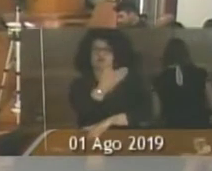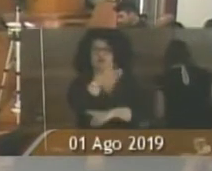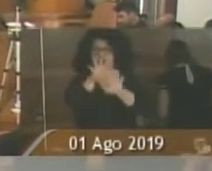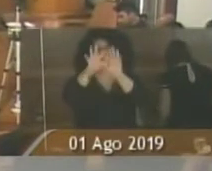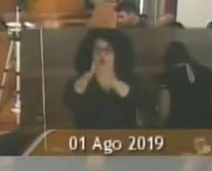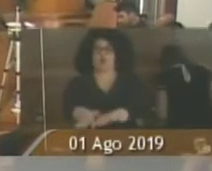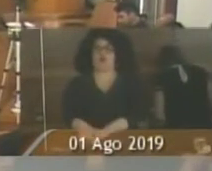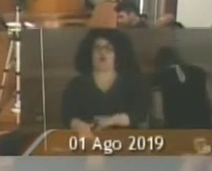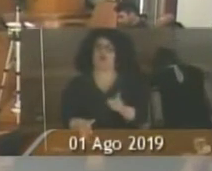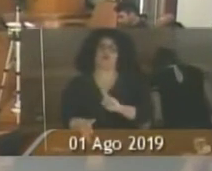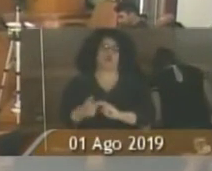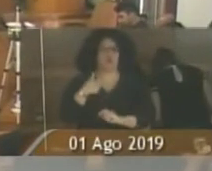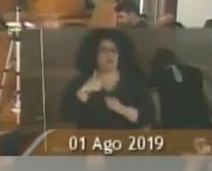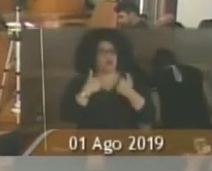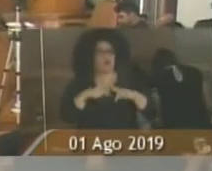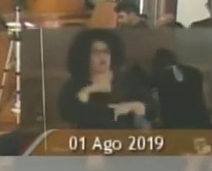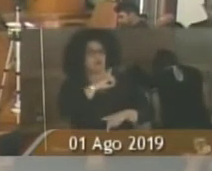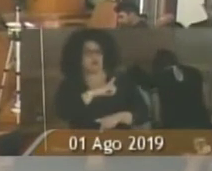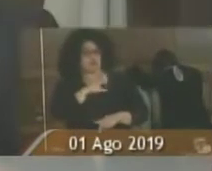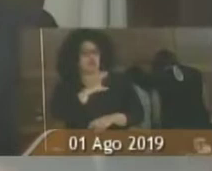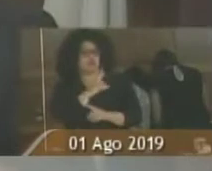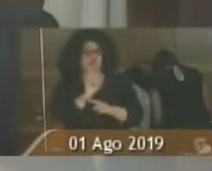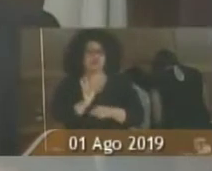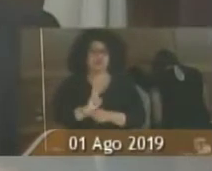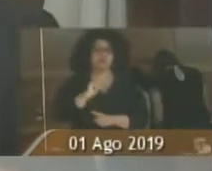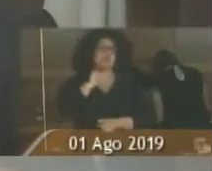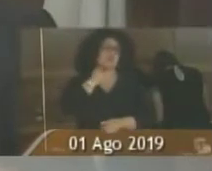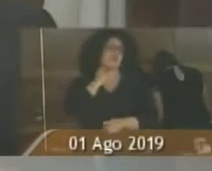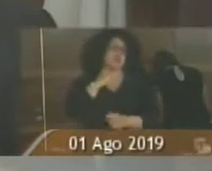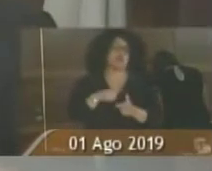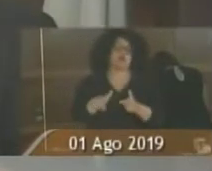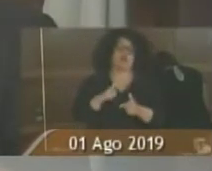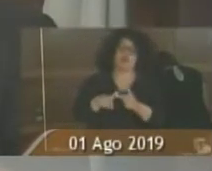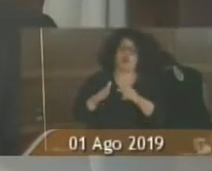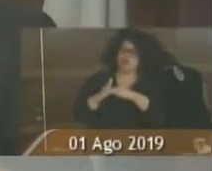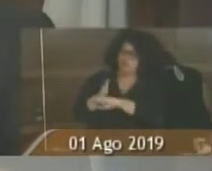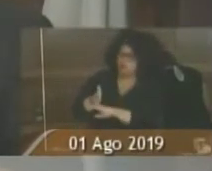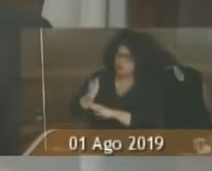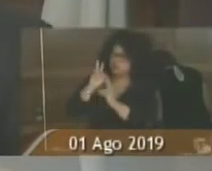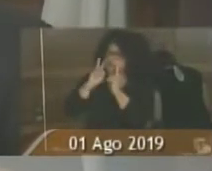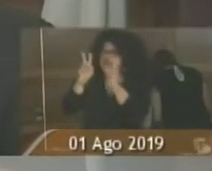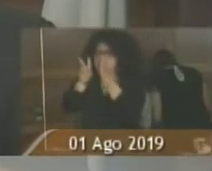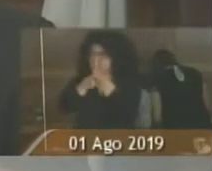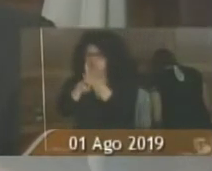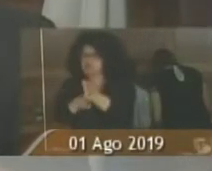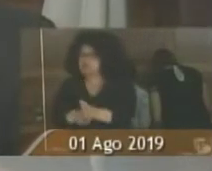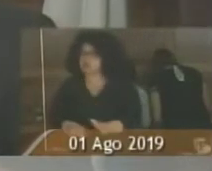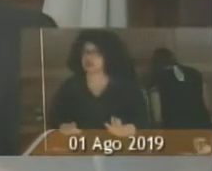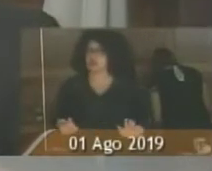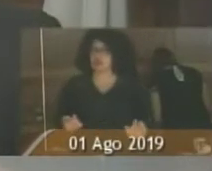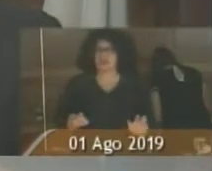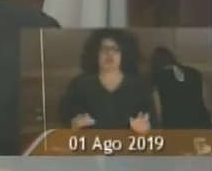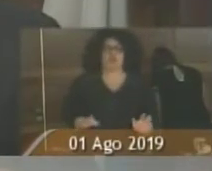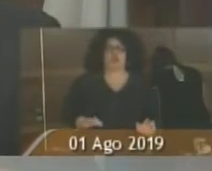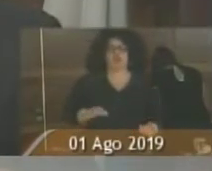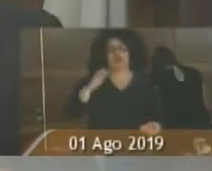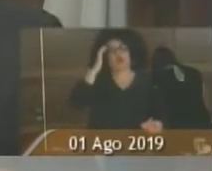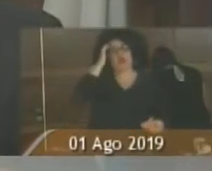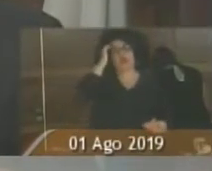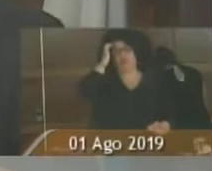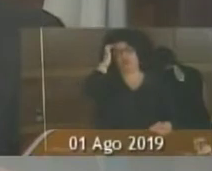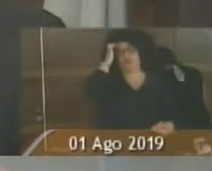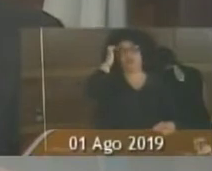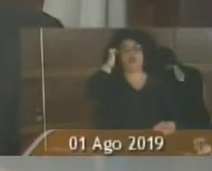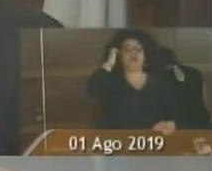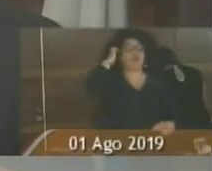Defesa Civil, nós vistoriamos várias residências com problema. Depois que a Defesa Civil ela não faz a fiscalização se o cara está cortando o